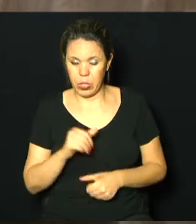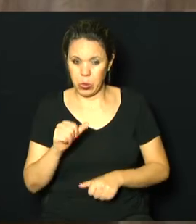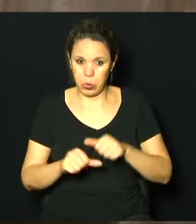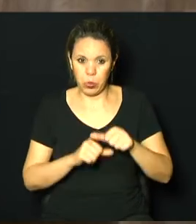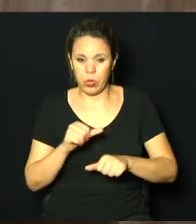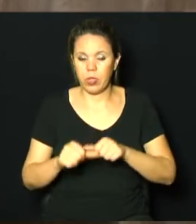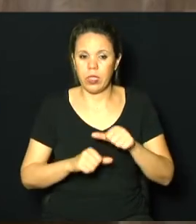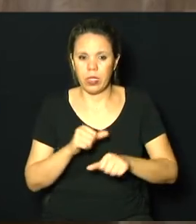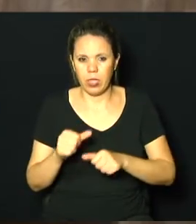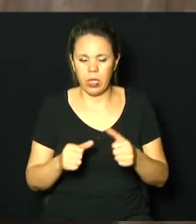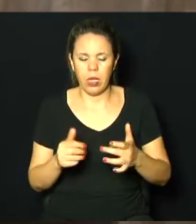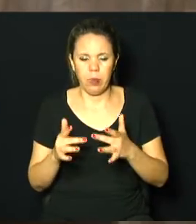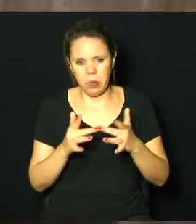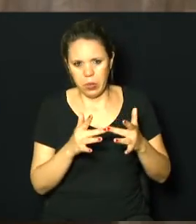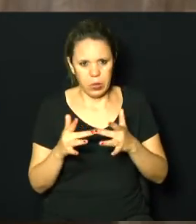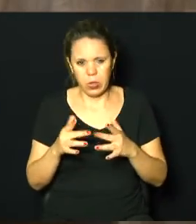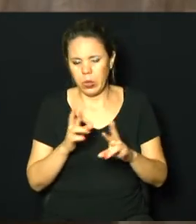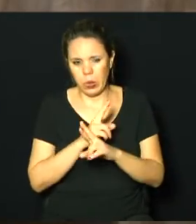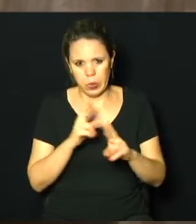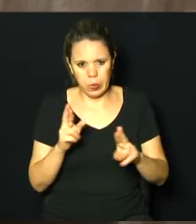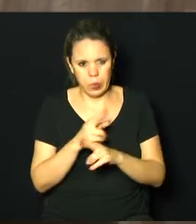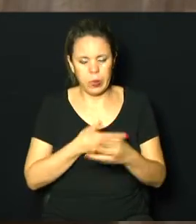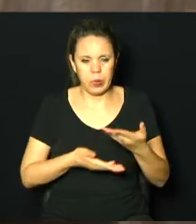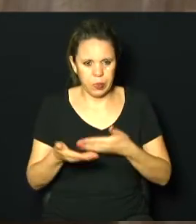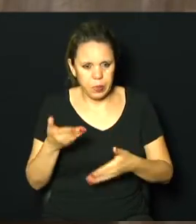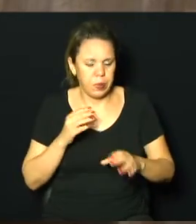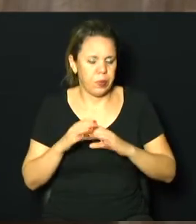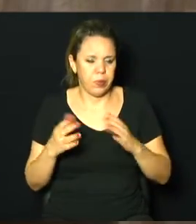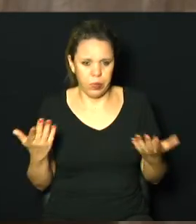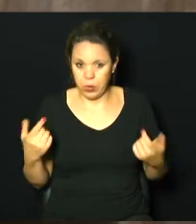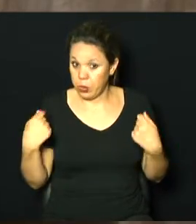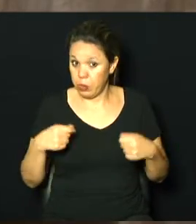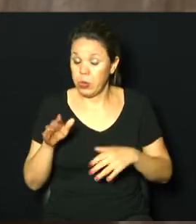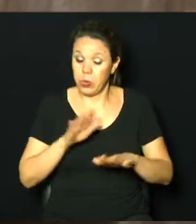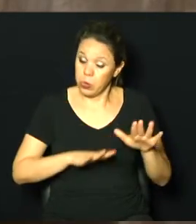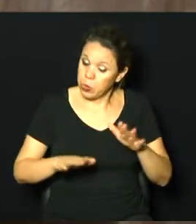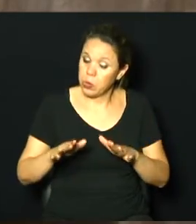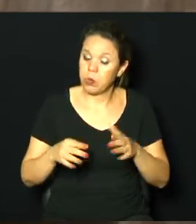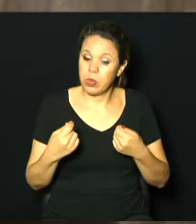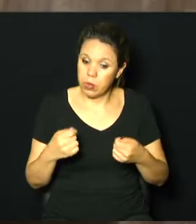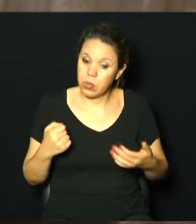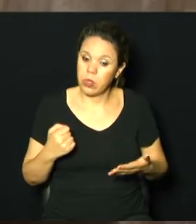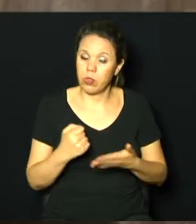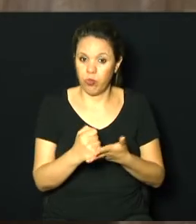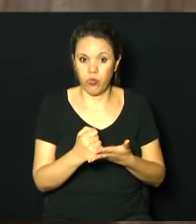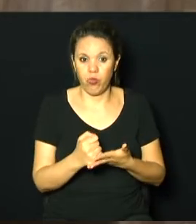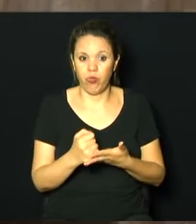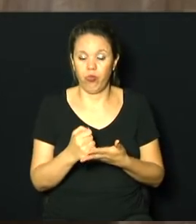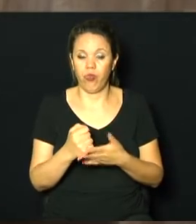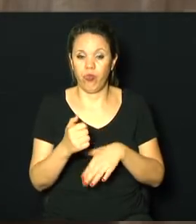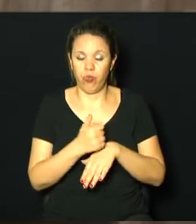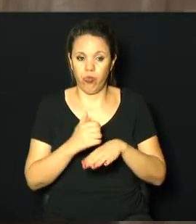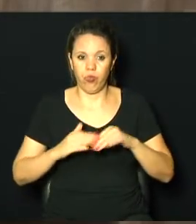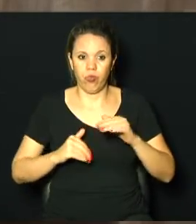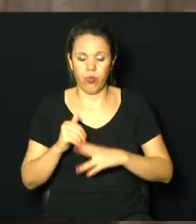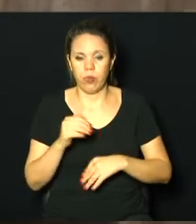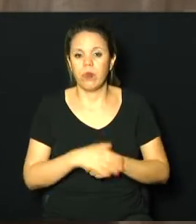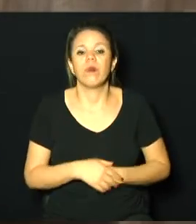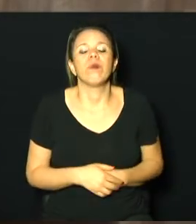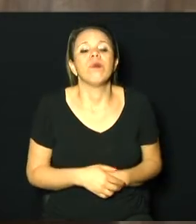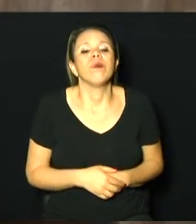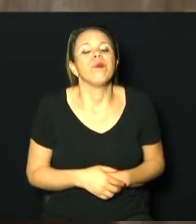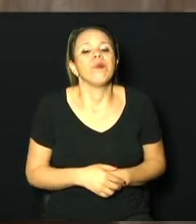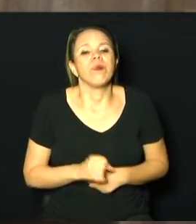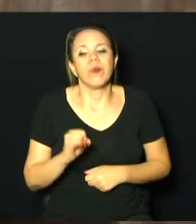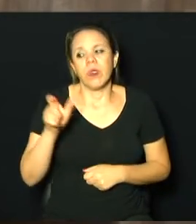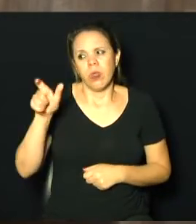alterando as minhas relações, a minha convivência ali, eu preciso procurar ajuda. É sempre Porque bom, senão a gente vai deixando.